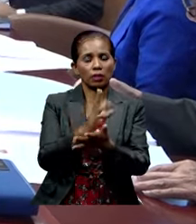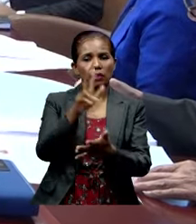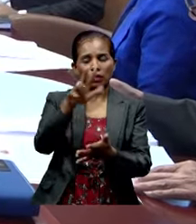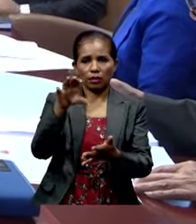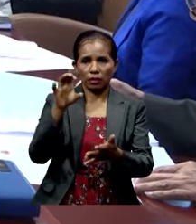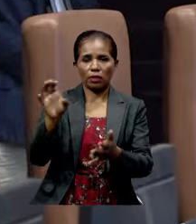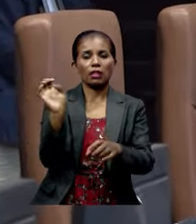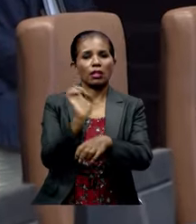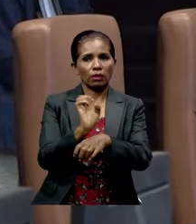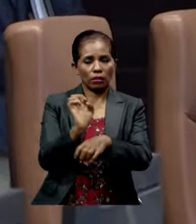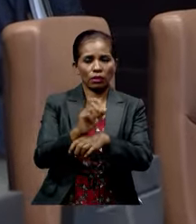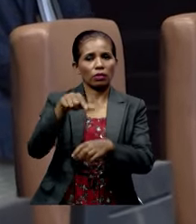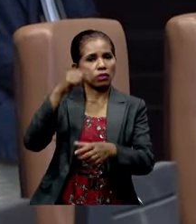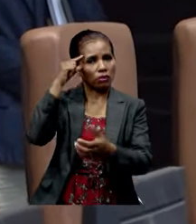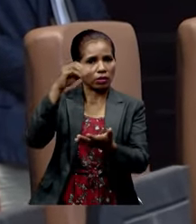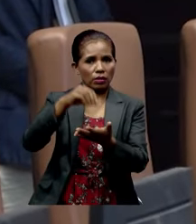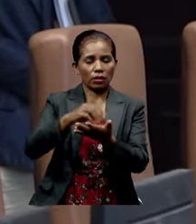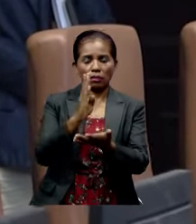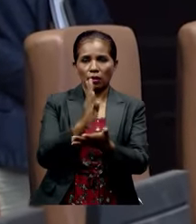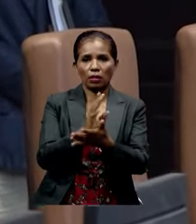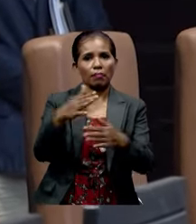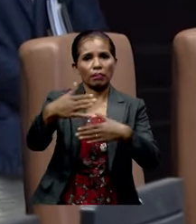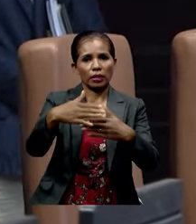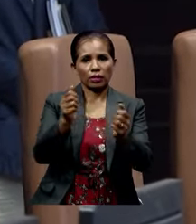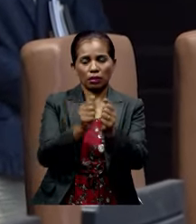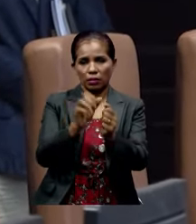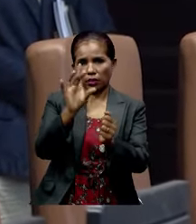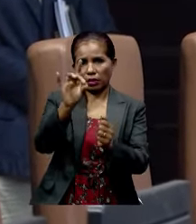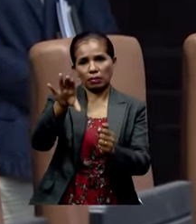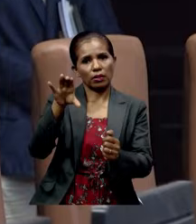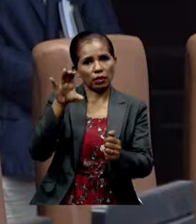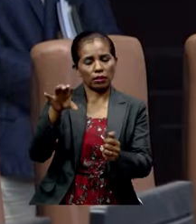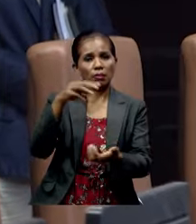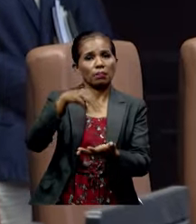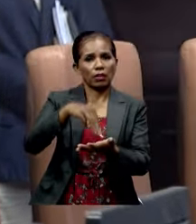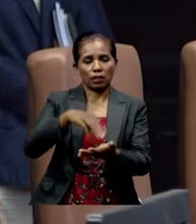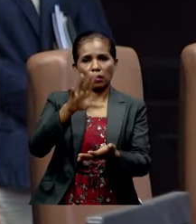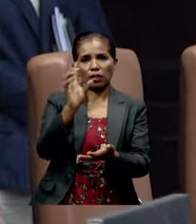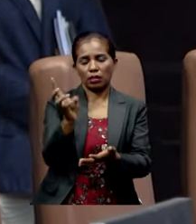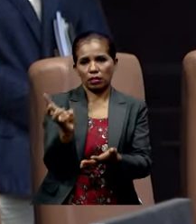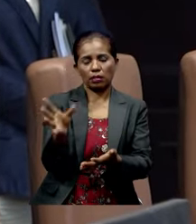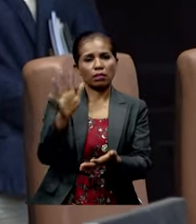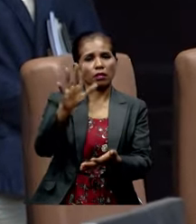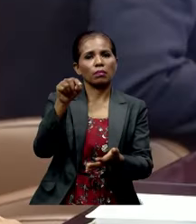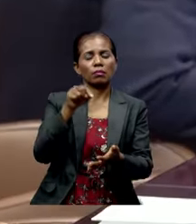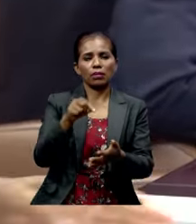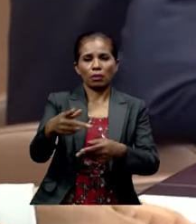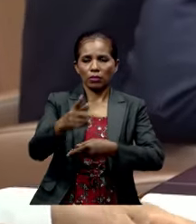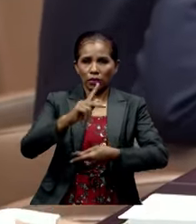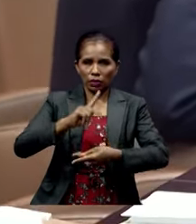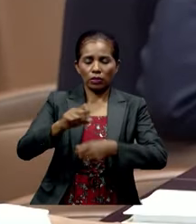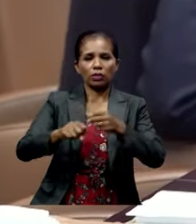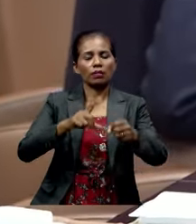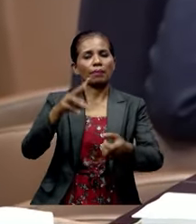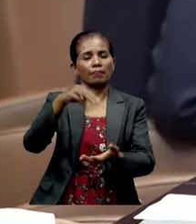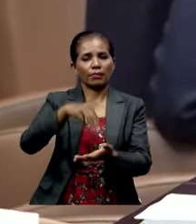setor econômico, o governo prevê milhão basic atos valor. Milhão atos hat neng nulu resingitu ponto ida, ba proteção social, milhão atos